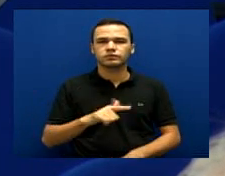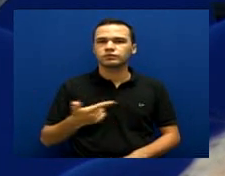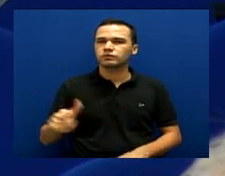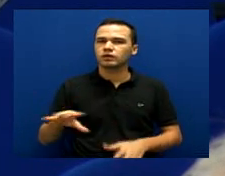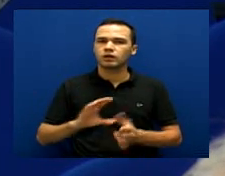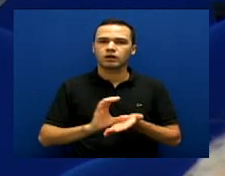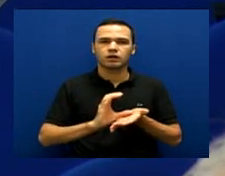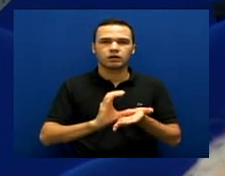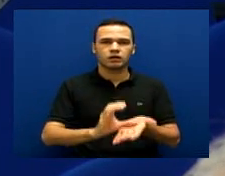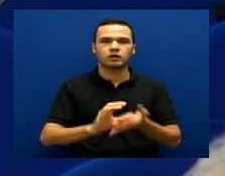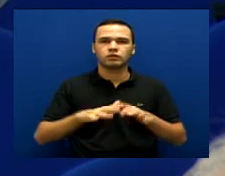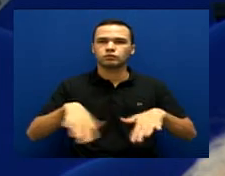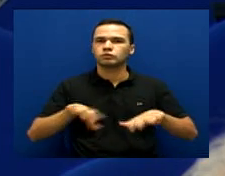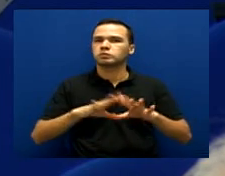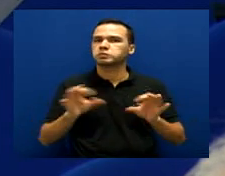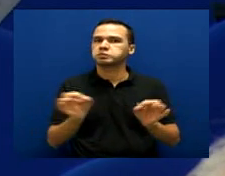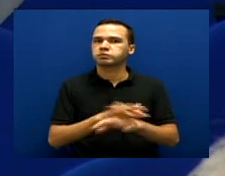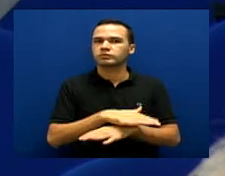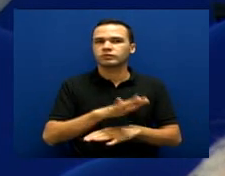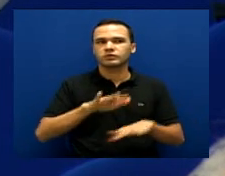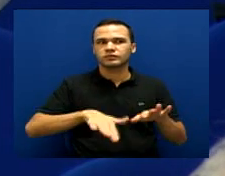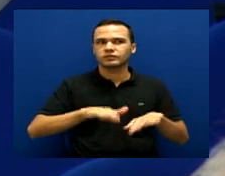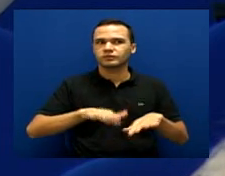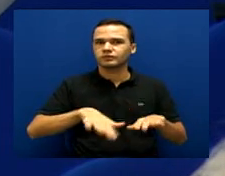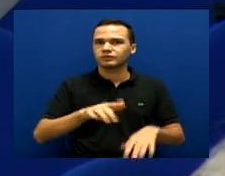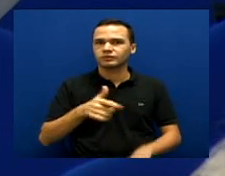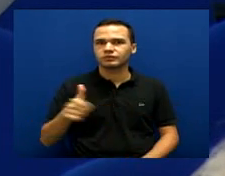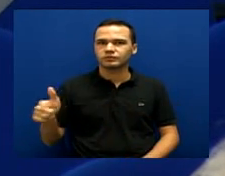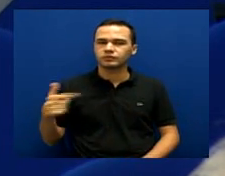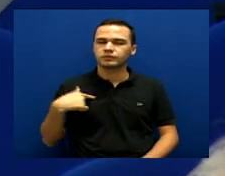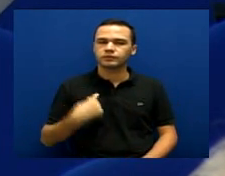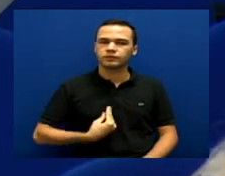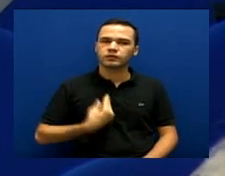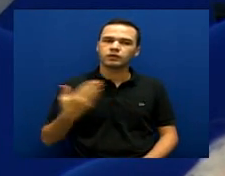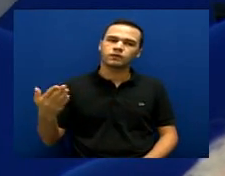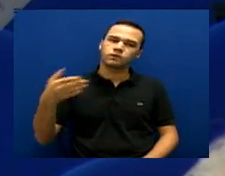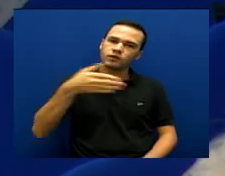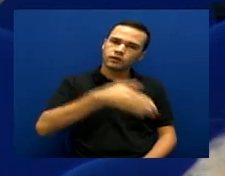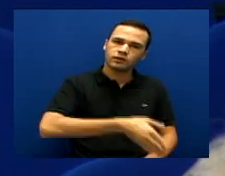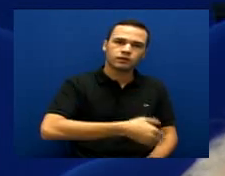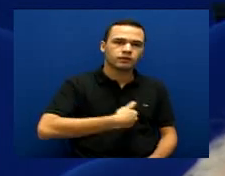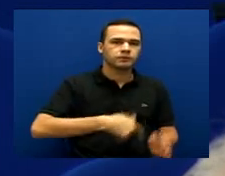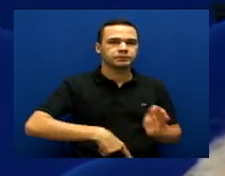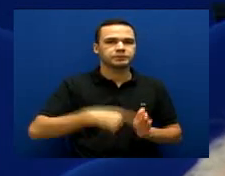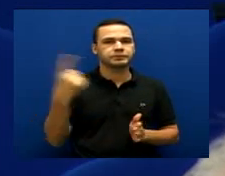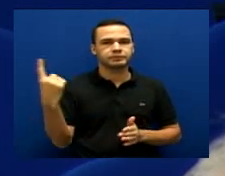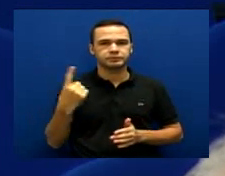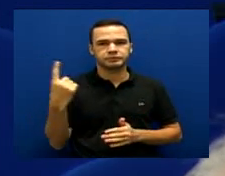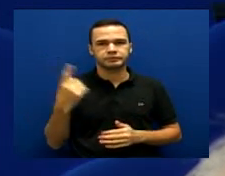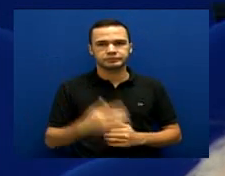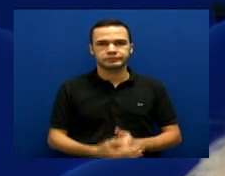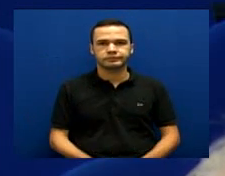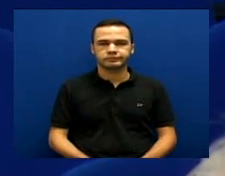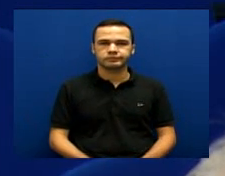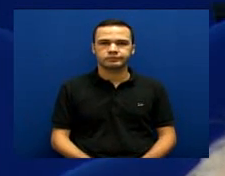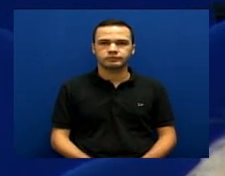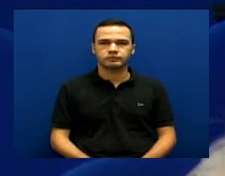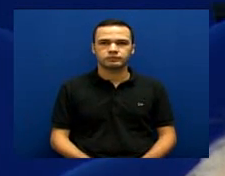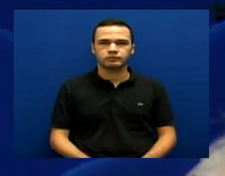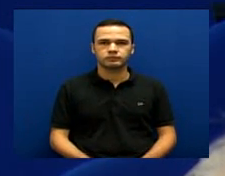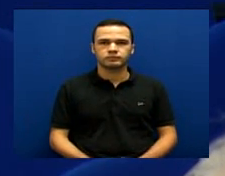estejam completas é raríssimo tá em todas as que eu vi acho que talvez seja a primeira é